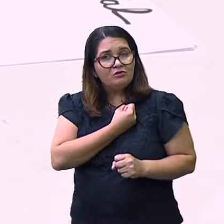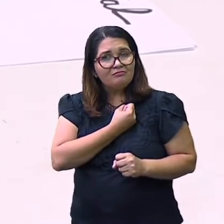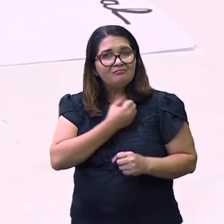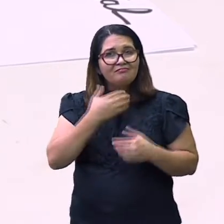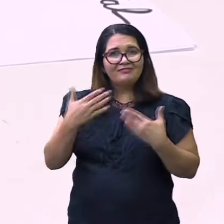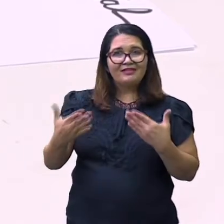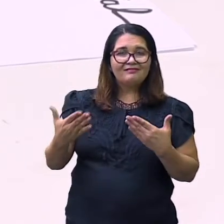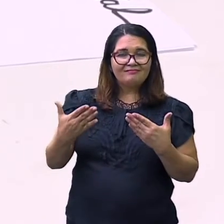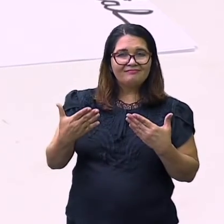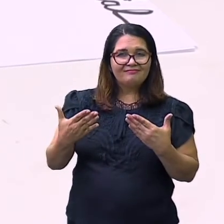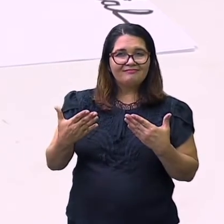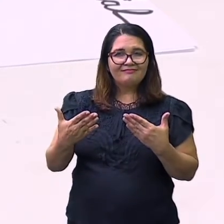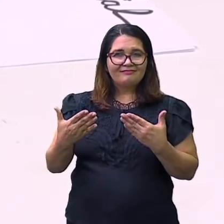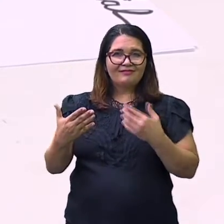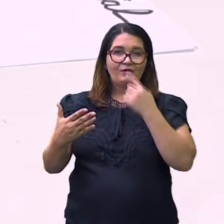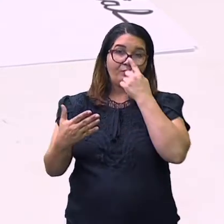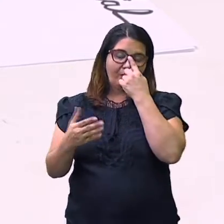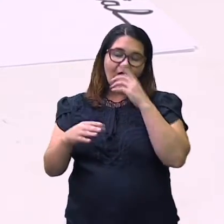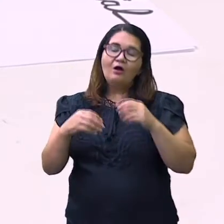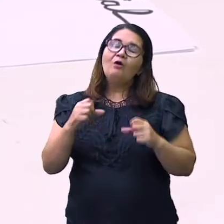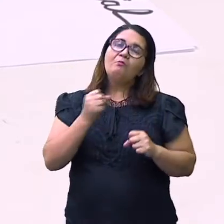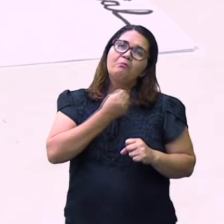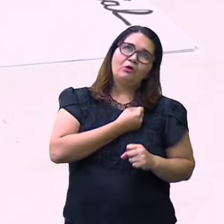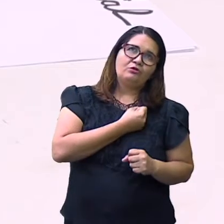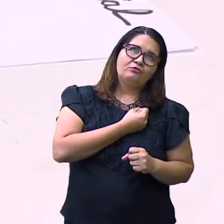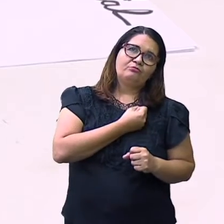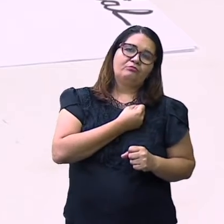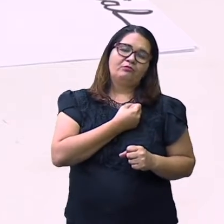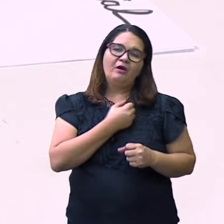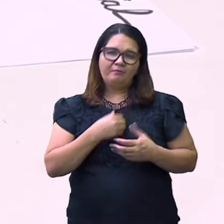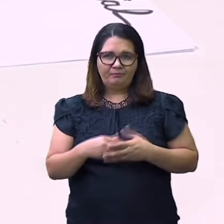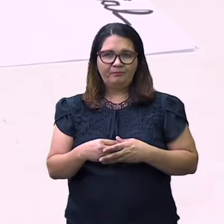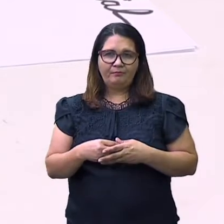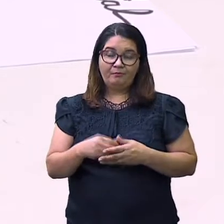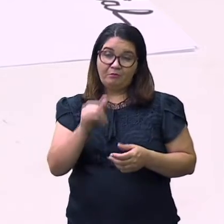assim? Eu coloco lá o número 1, vamos supor.